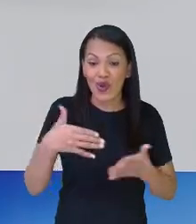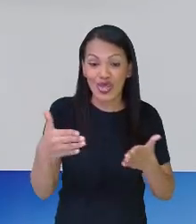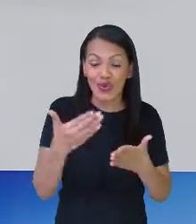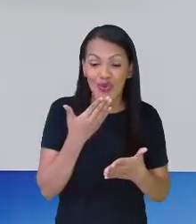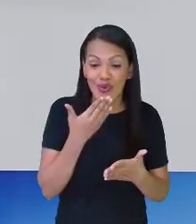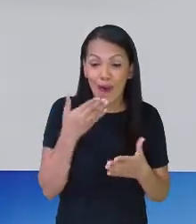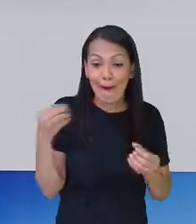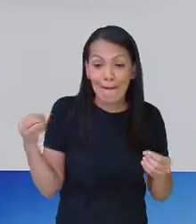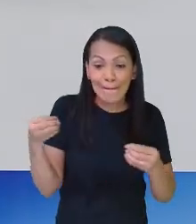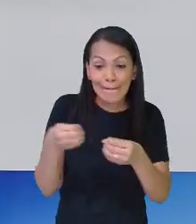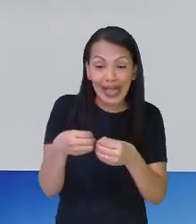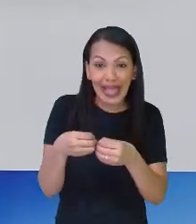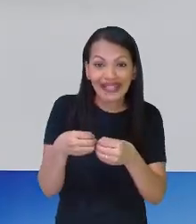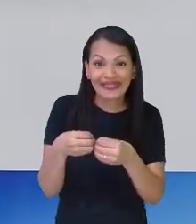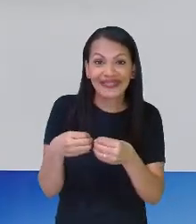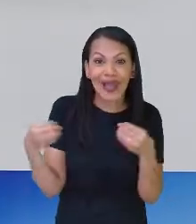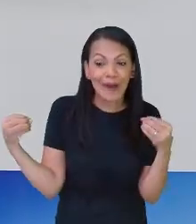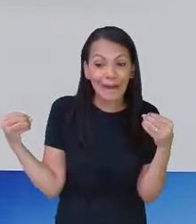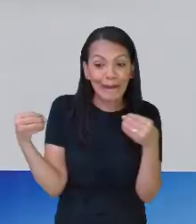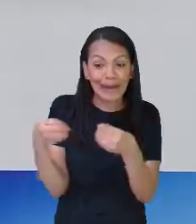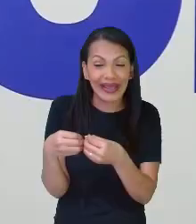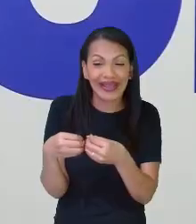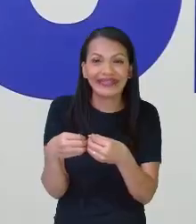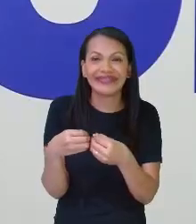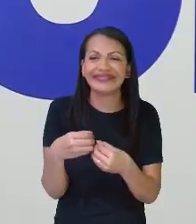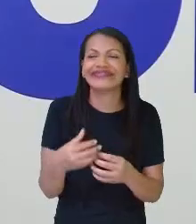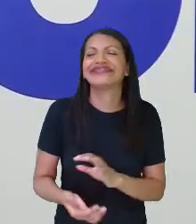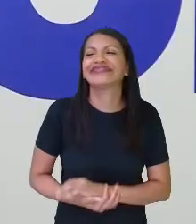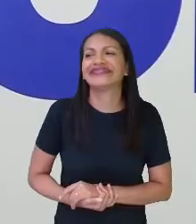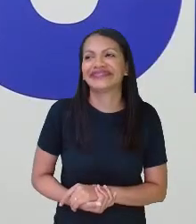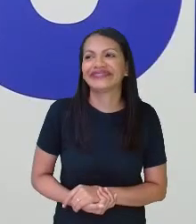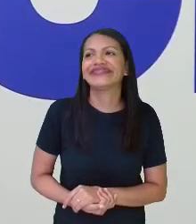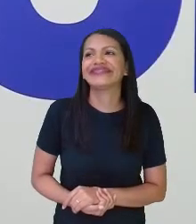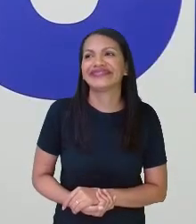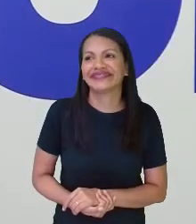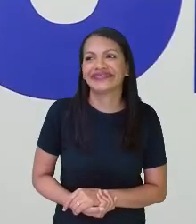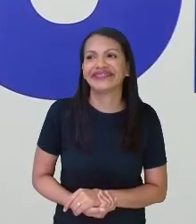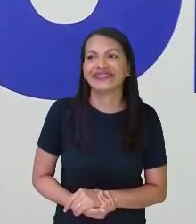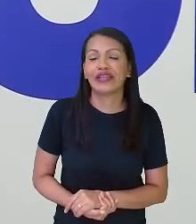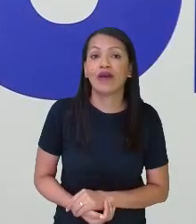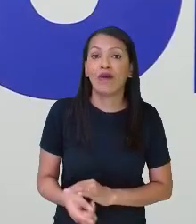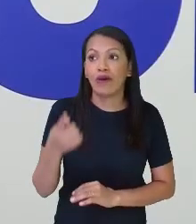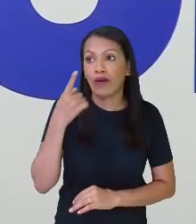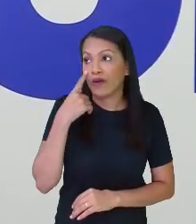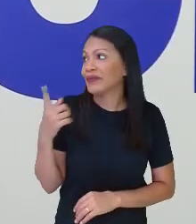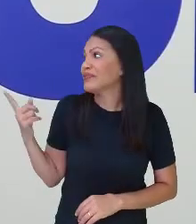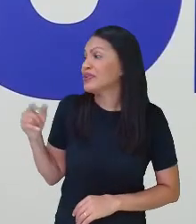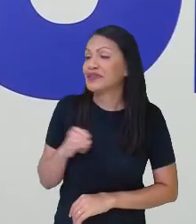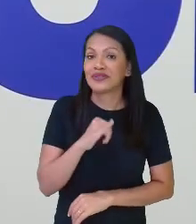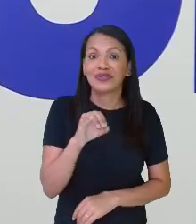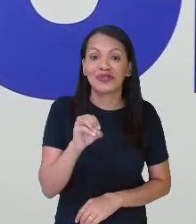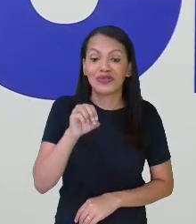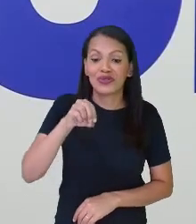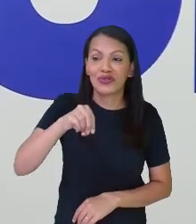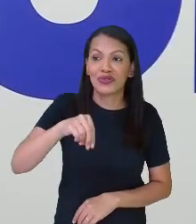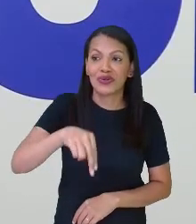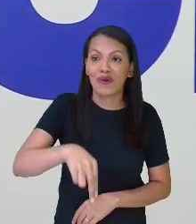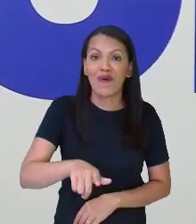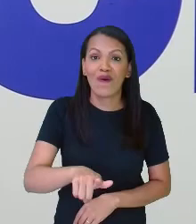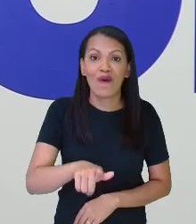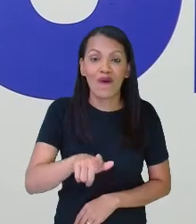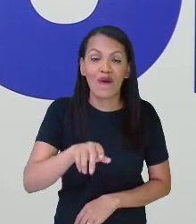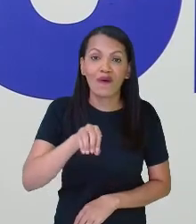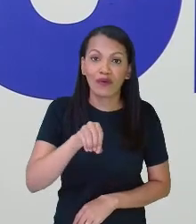legal. Verdade. Não é? Bonito. E esse outro que eu mostrei para vocês foi o jongo. Também não conhecia esse, mas depois, nas nossas